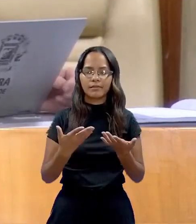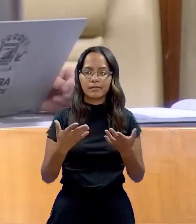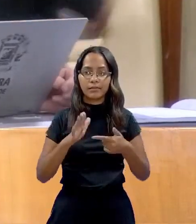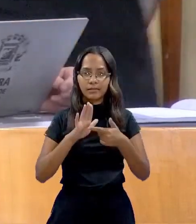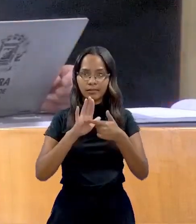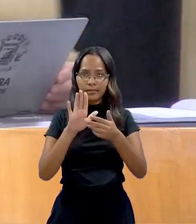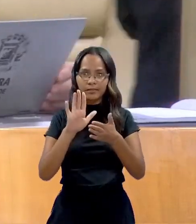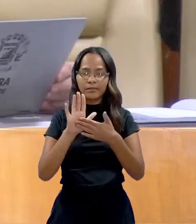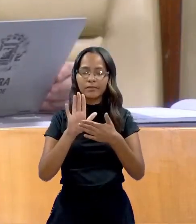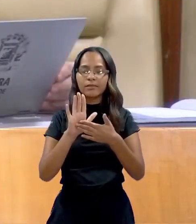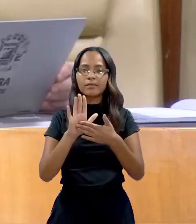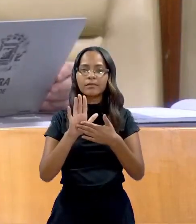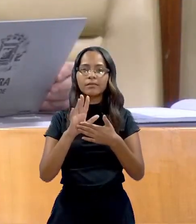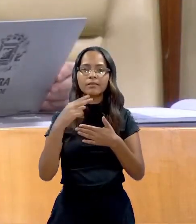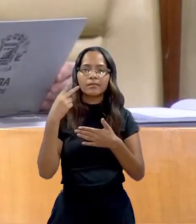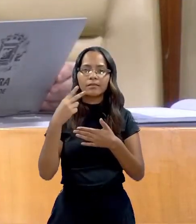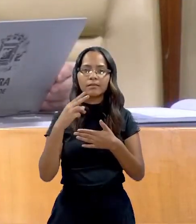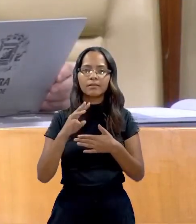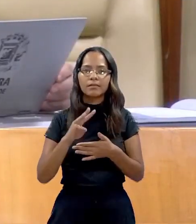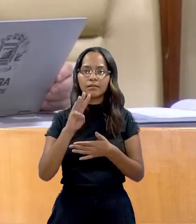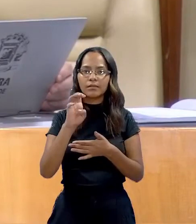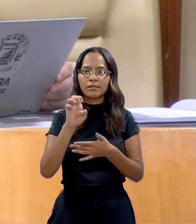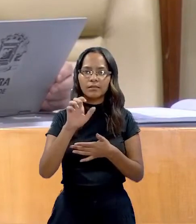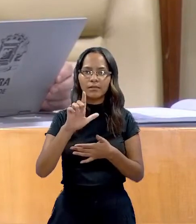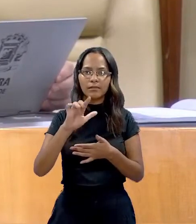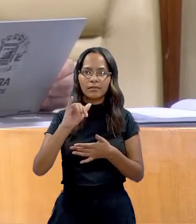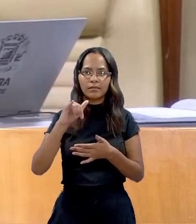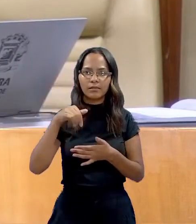matéria, vereador Wellington Bessa.